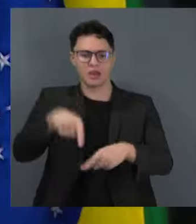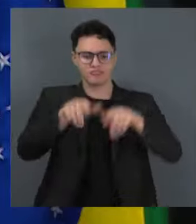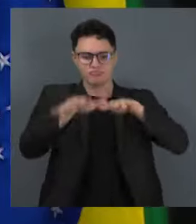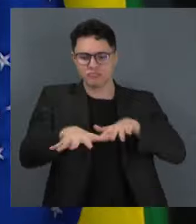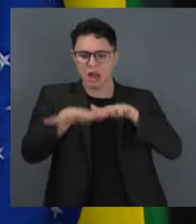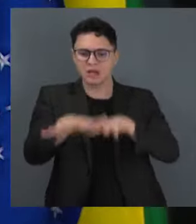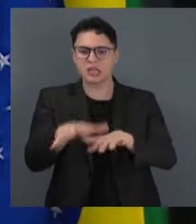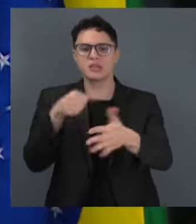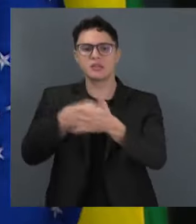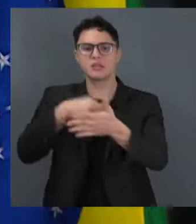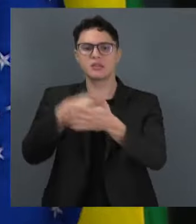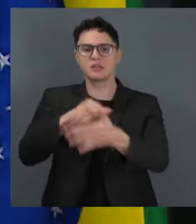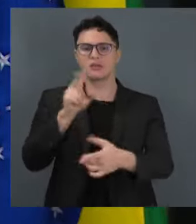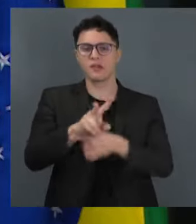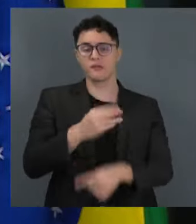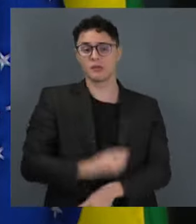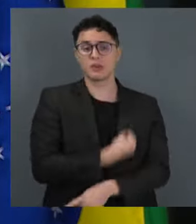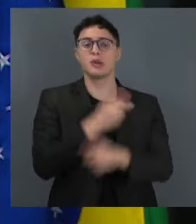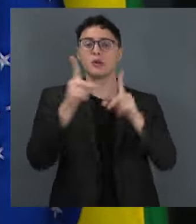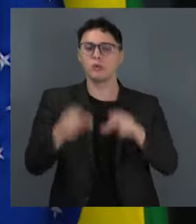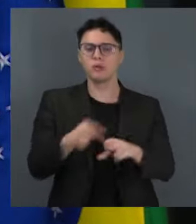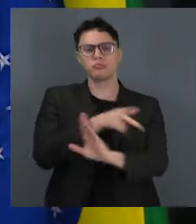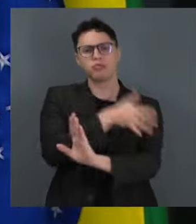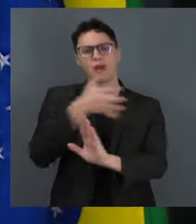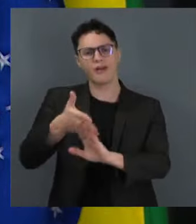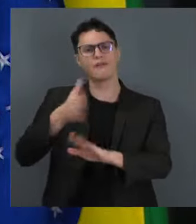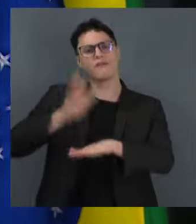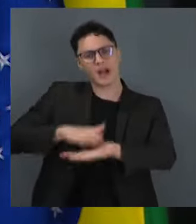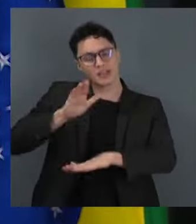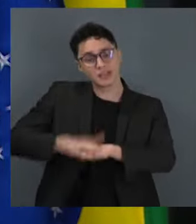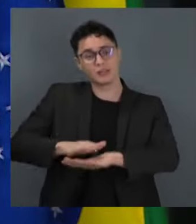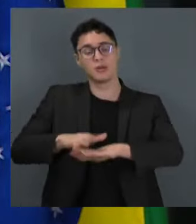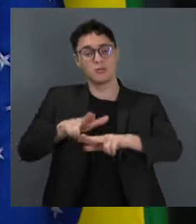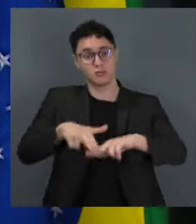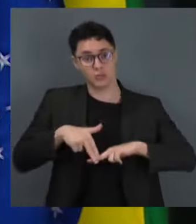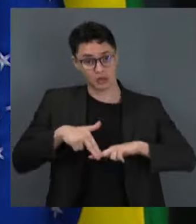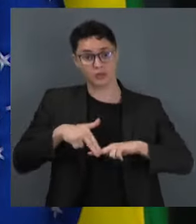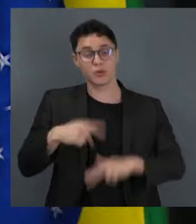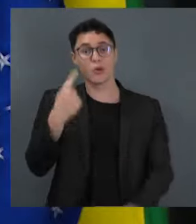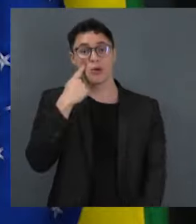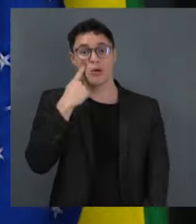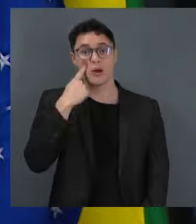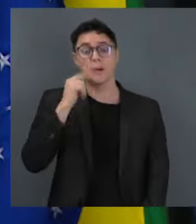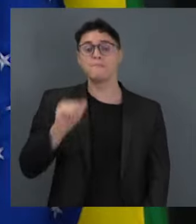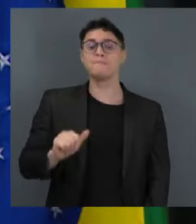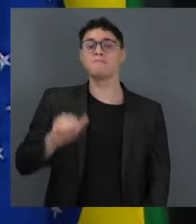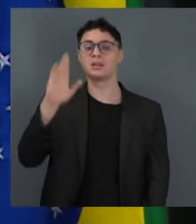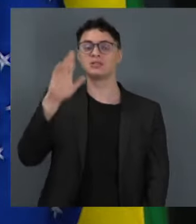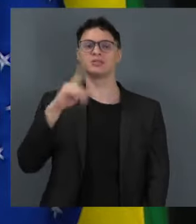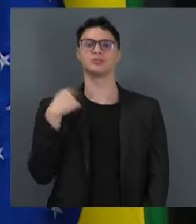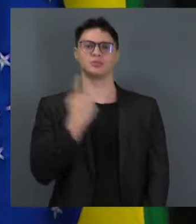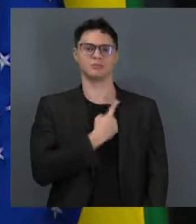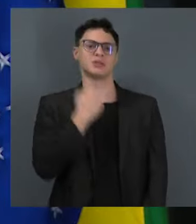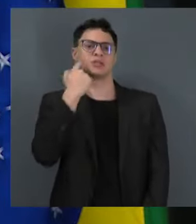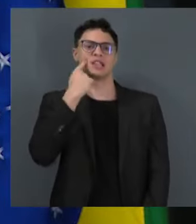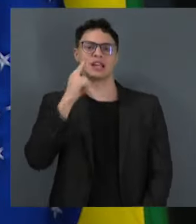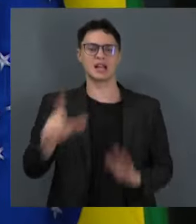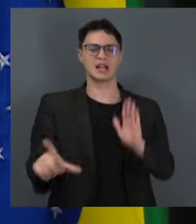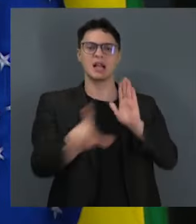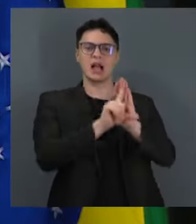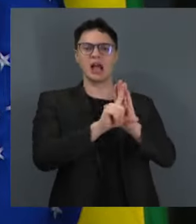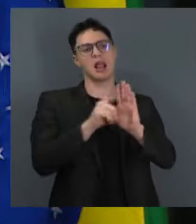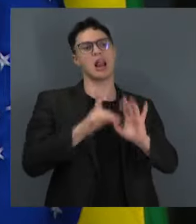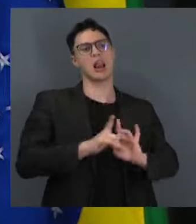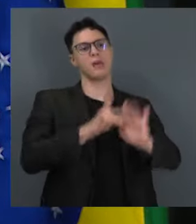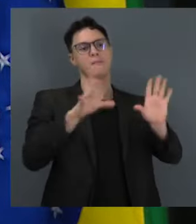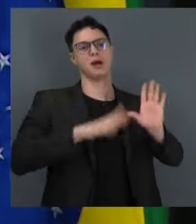vida como nós temos feito há décadas e por isso o Brasil cada vez mais se afasta da legalização do aborto